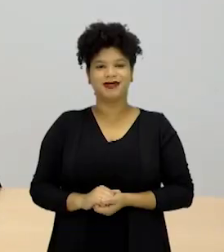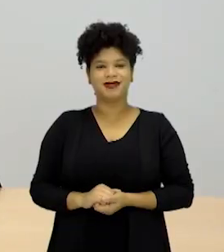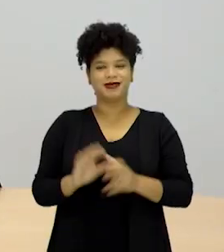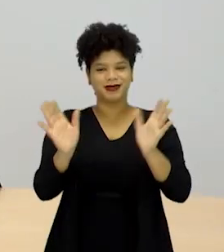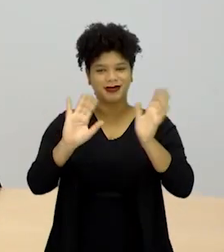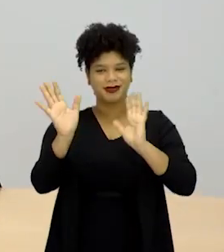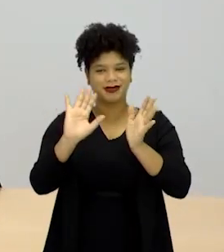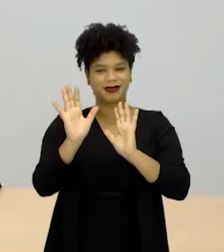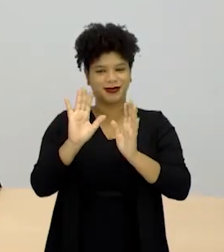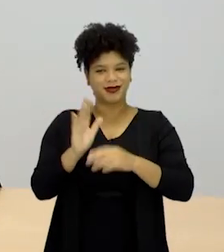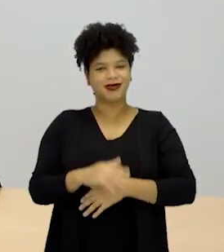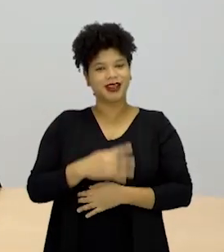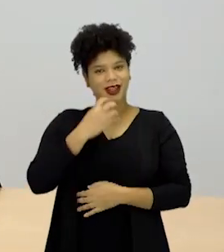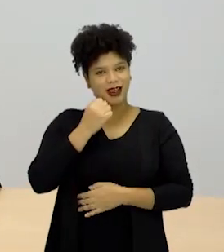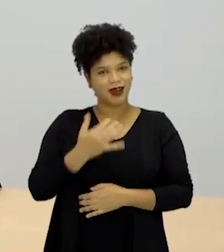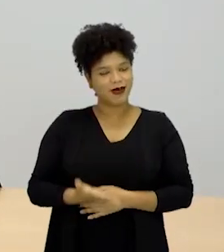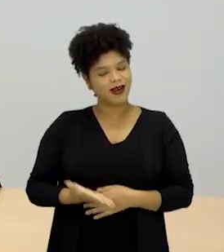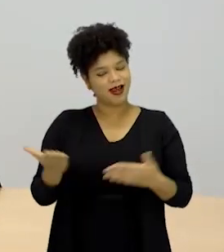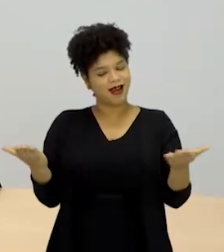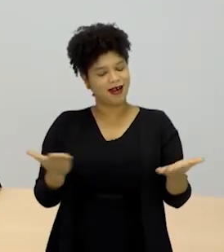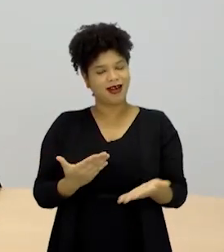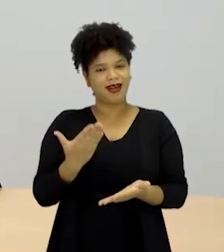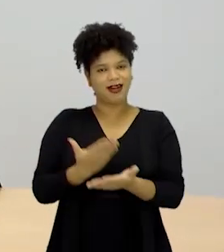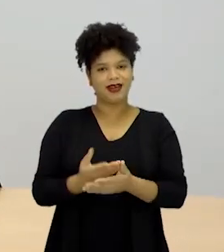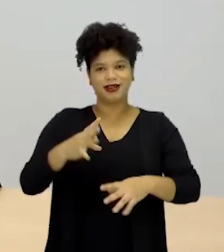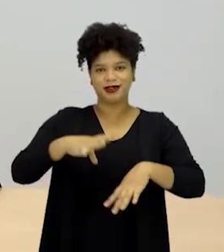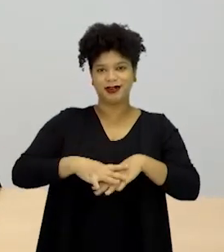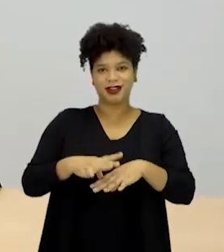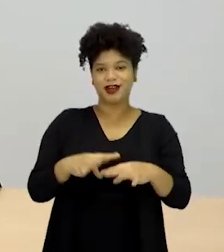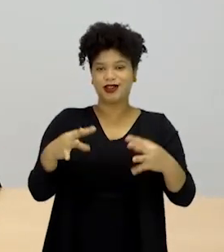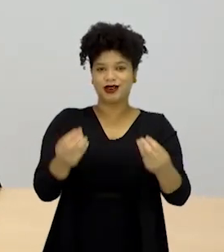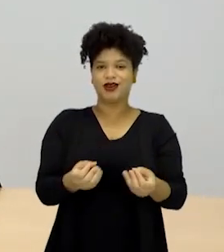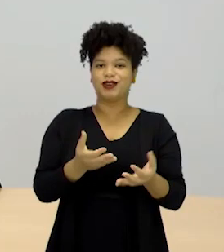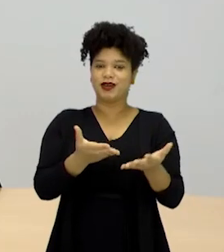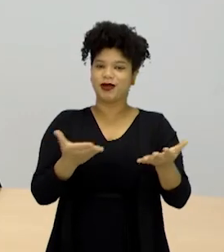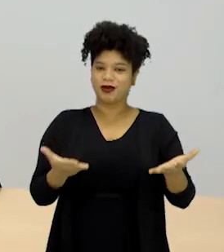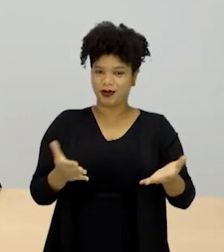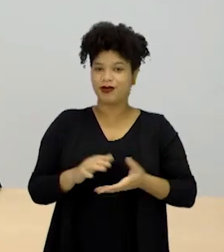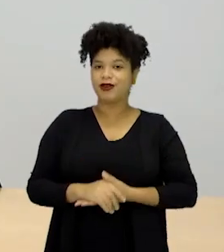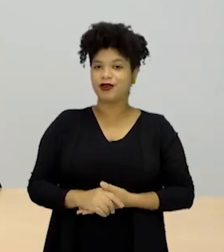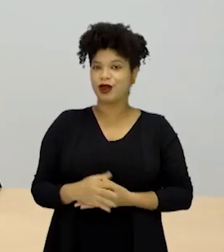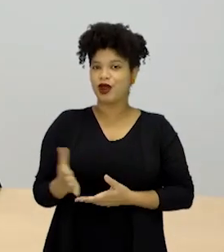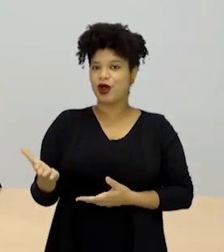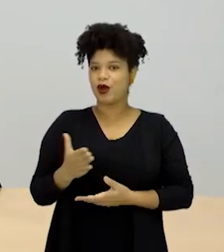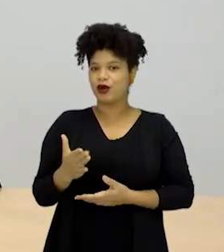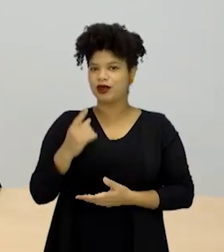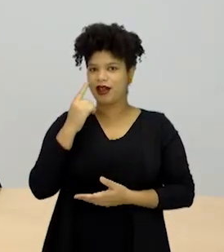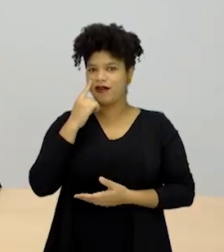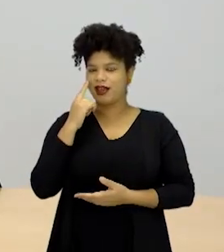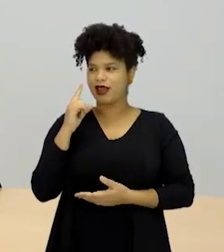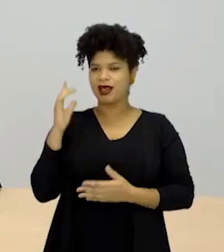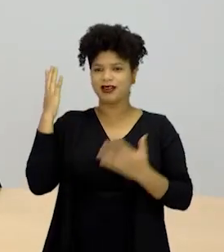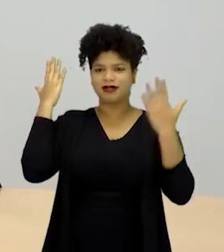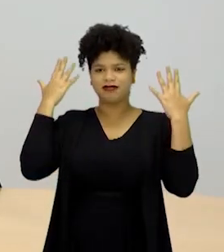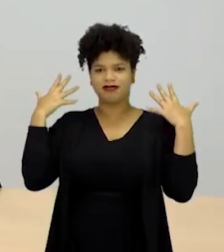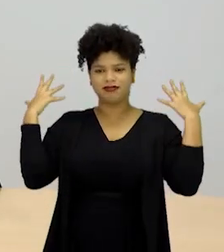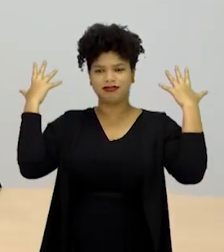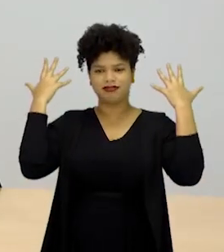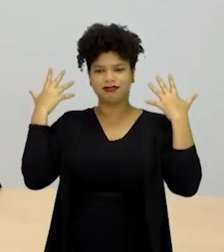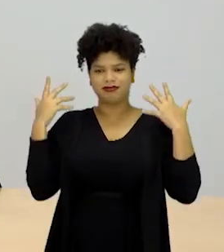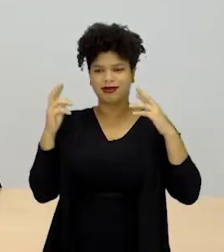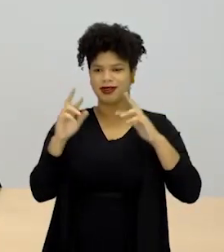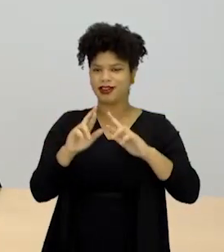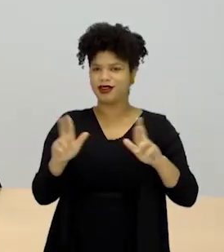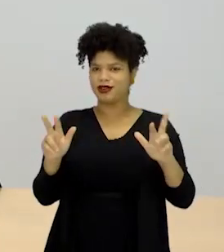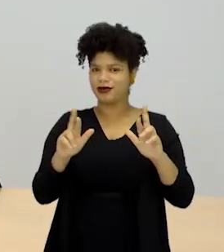Oi, gente, que bom que vocês chegaram aqui na aula de matemática. Sejam todos muito bem-vindos. Hoje a gente está com um cenário diferente porque a aula vai ser diferente.